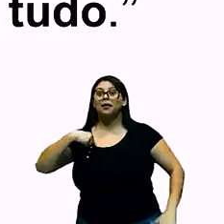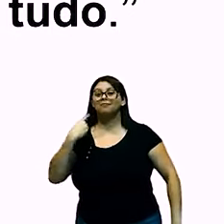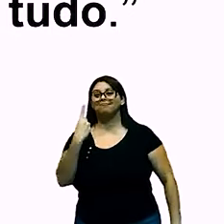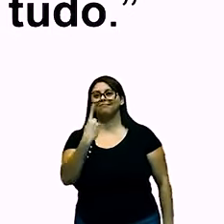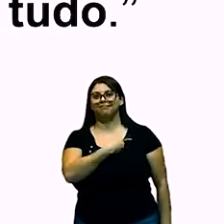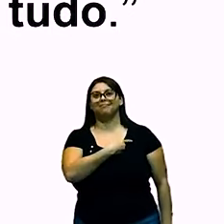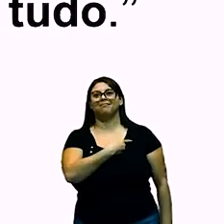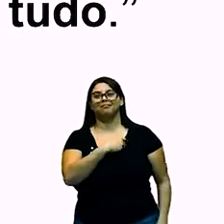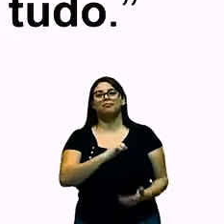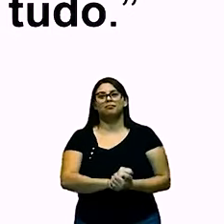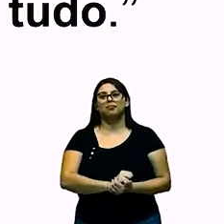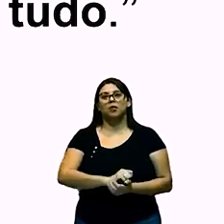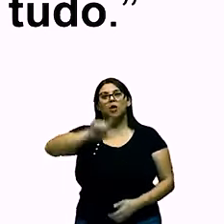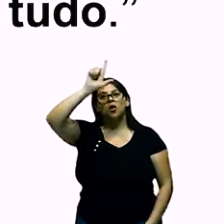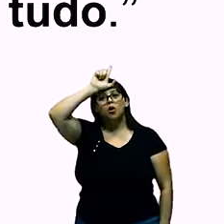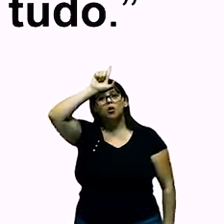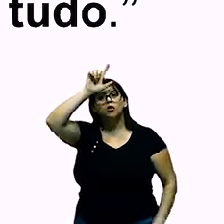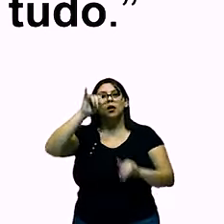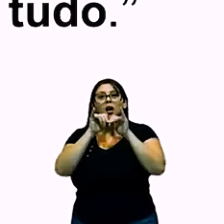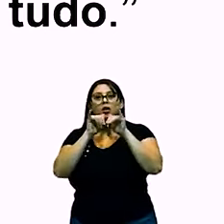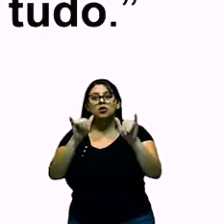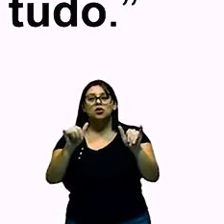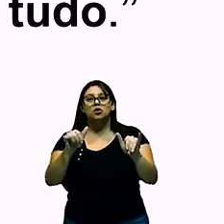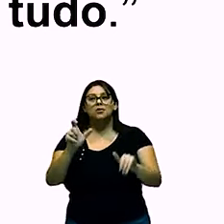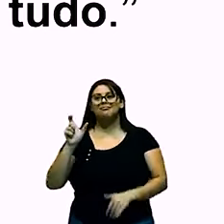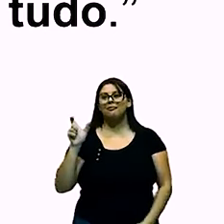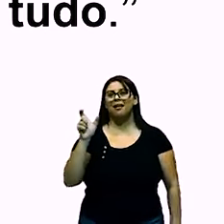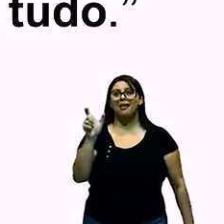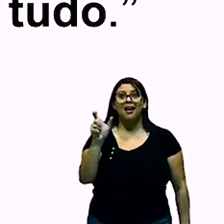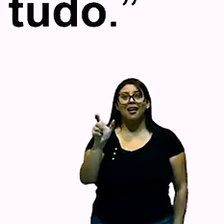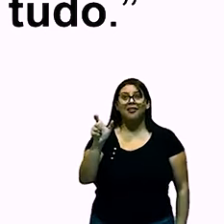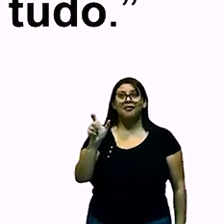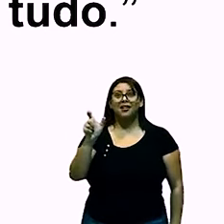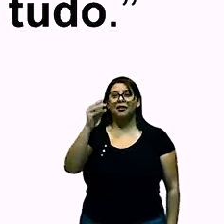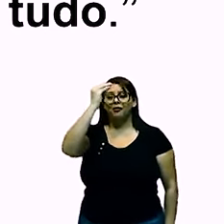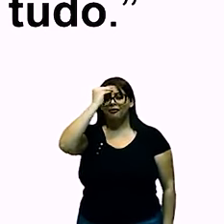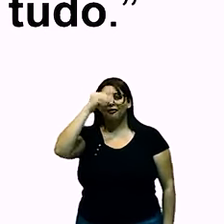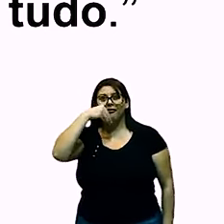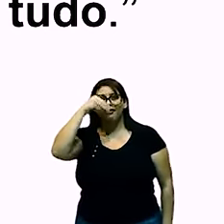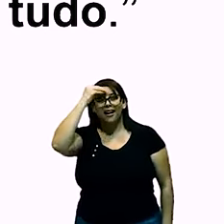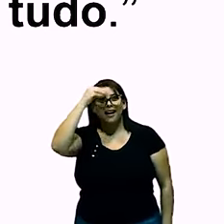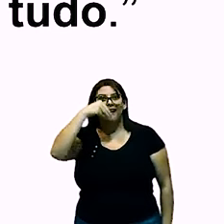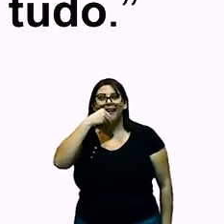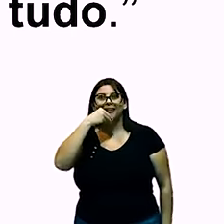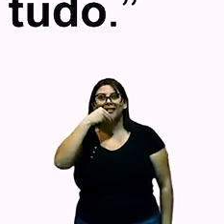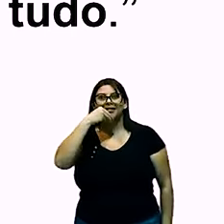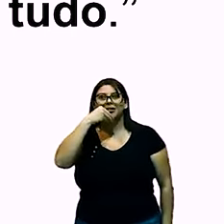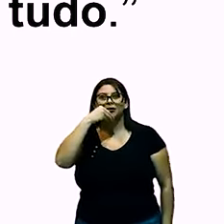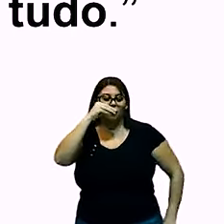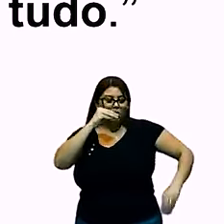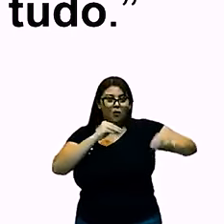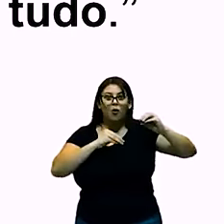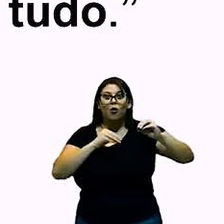Lutero. Lutero disse assim, a palavra enfraqueceu o papado de tal modo que nenhum príncipe ou